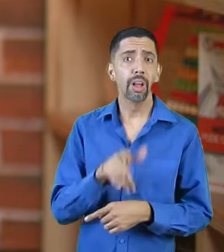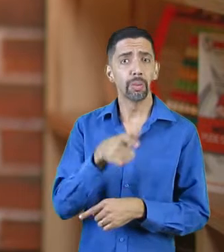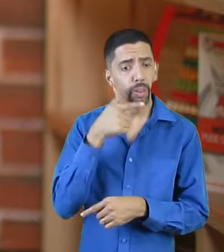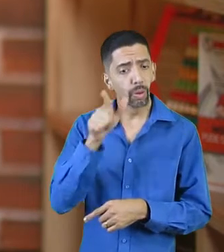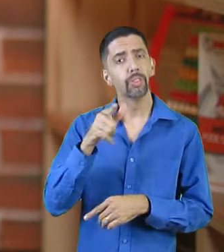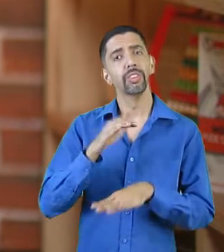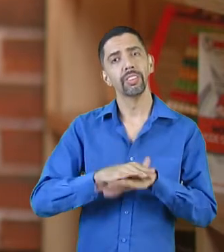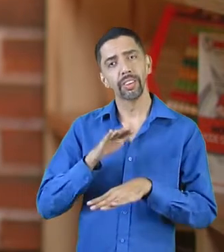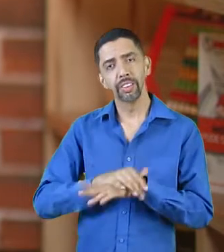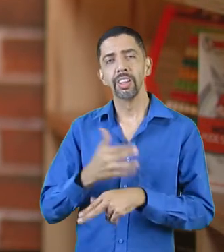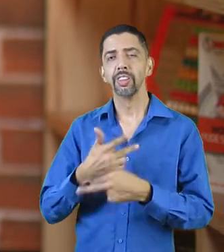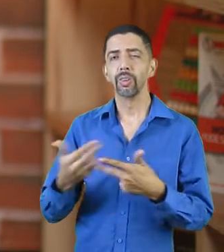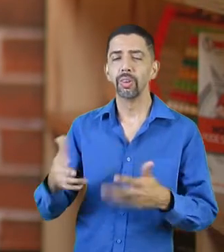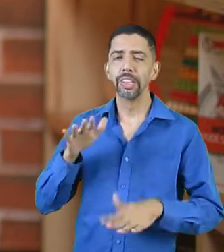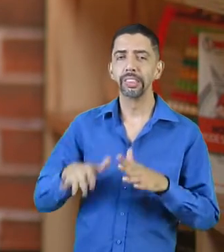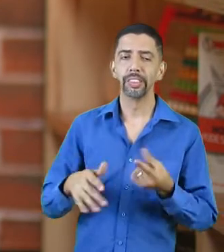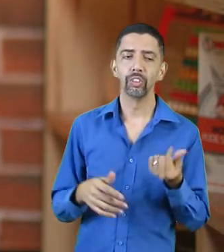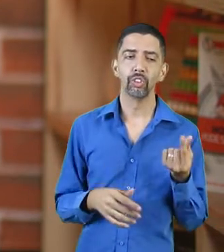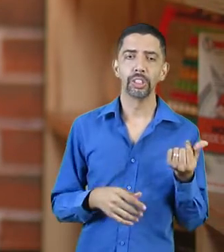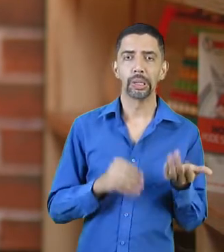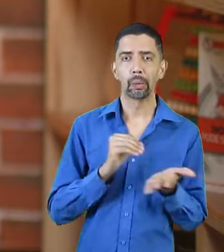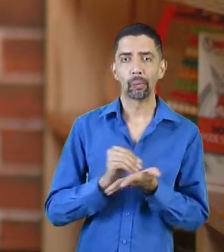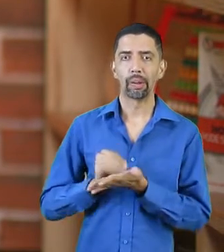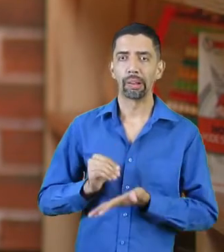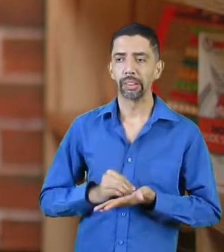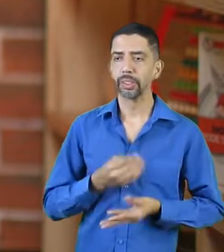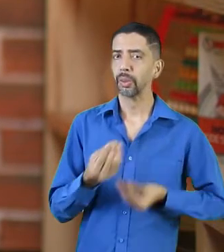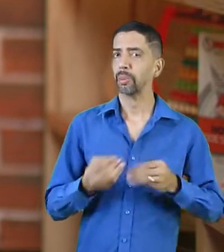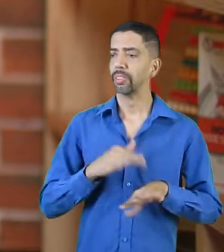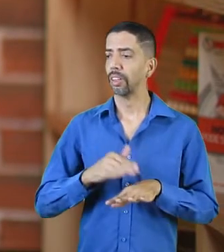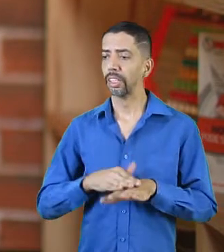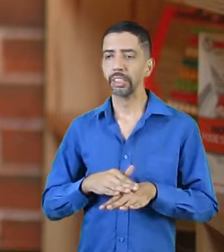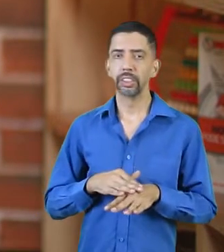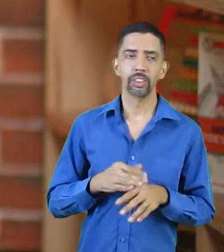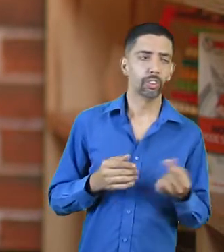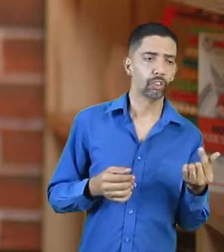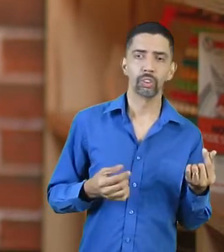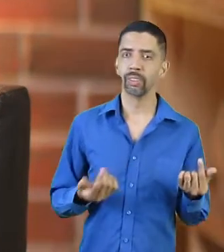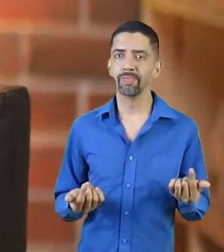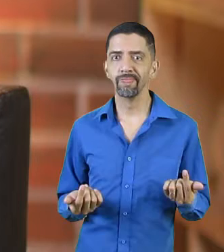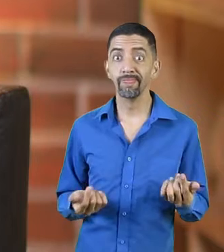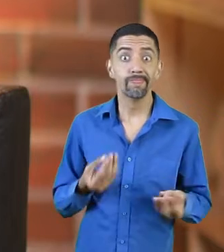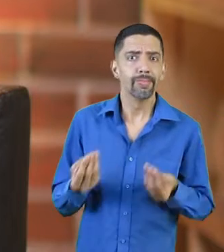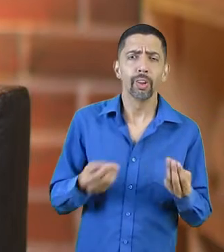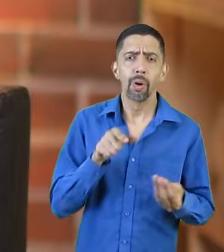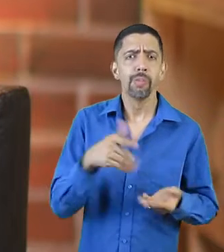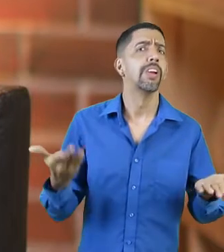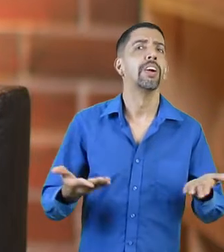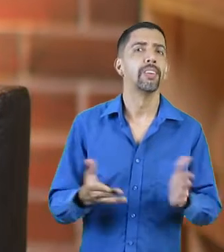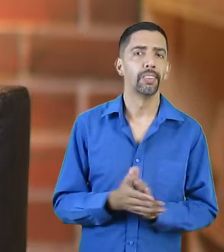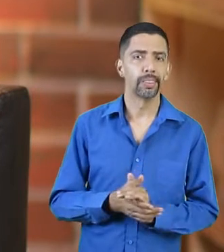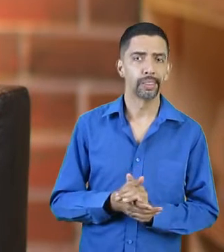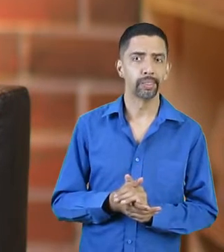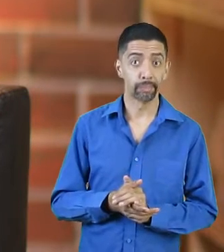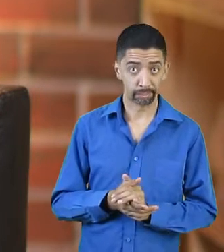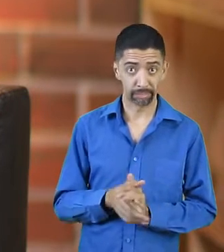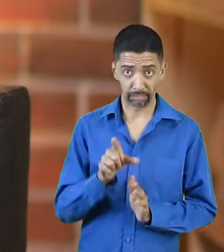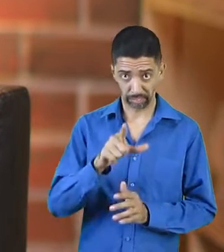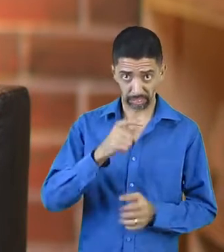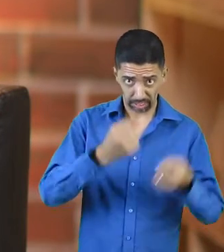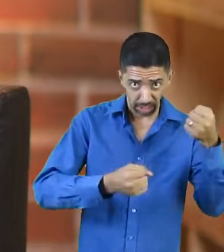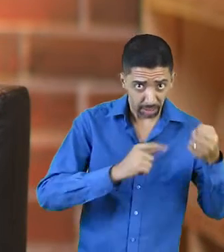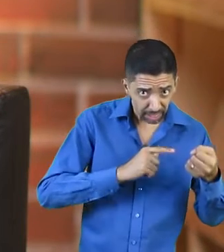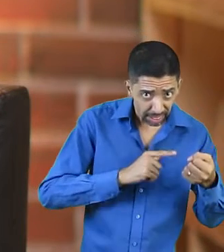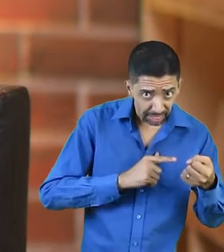aí suprir as ausências de recursos financeiros, que chamamos de dinheiro. Como você está? Você tem carro?